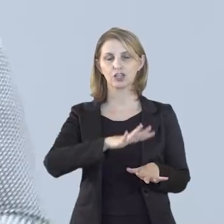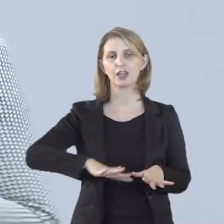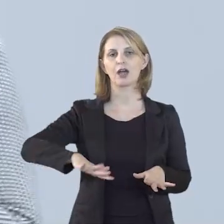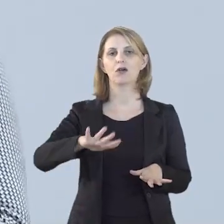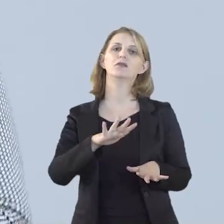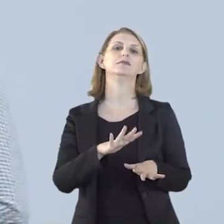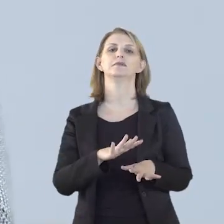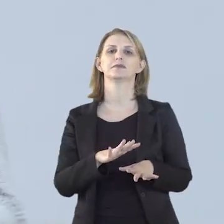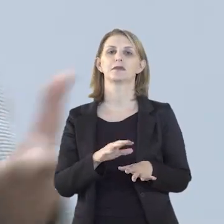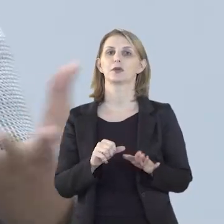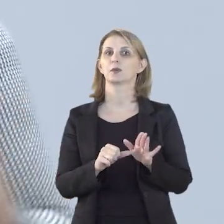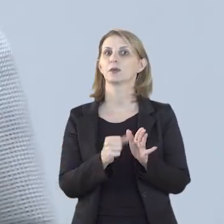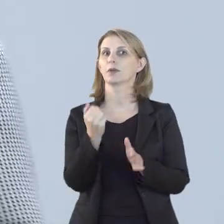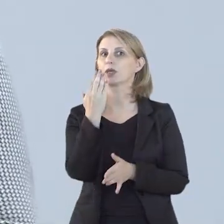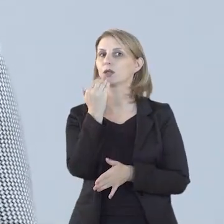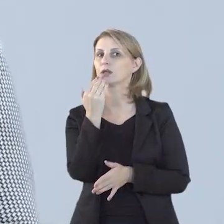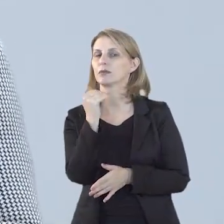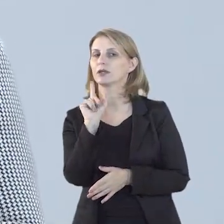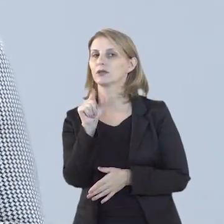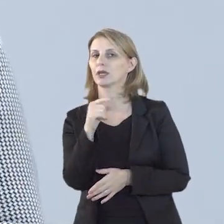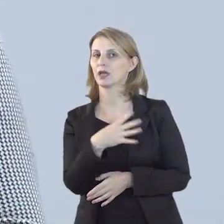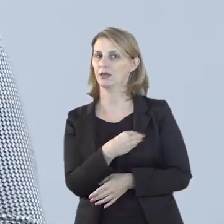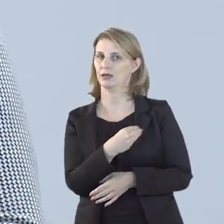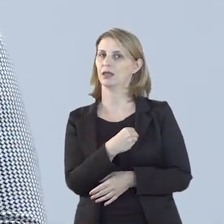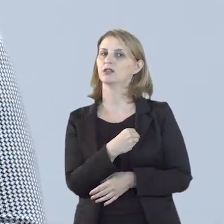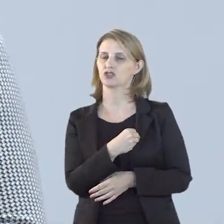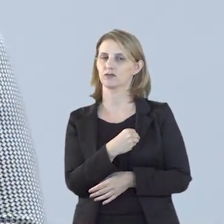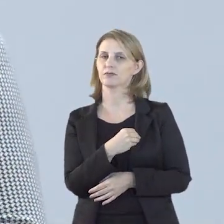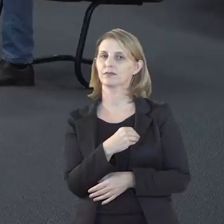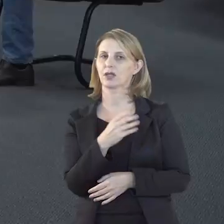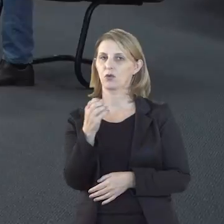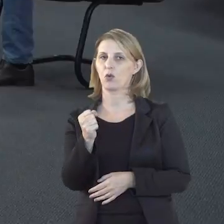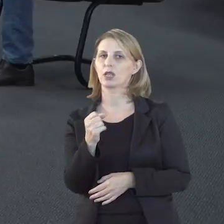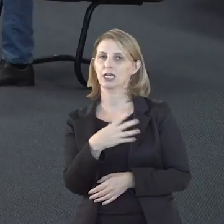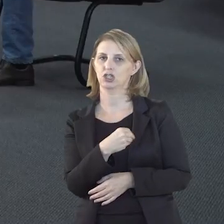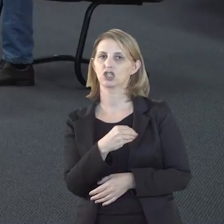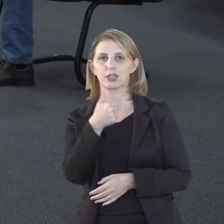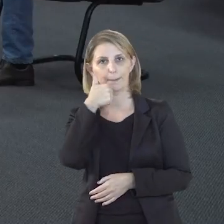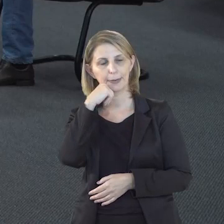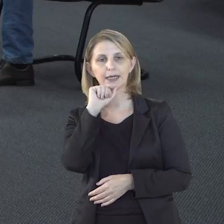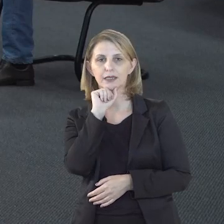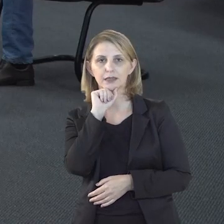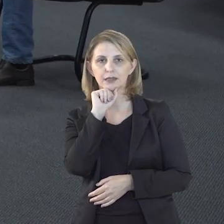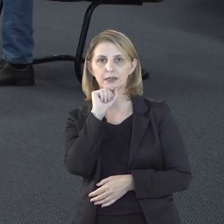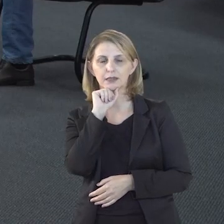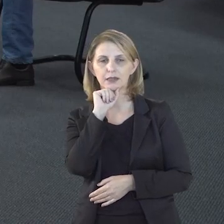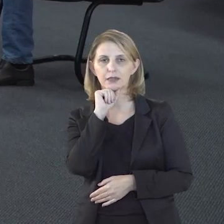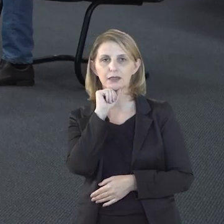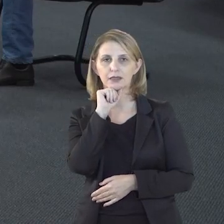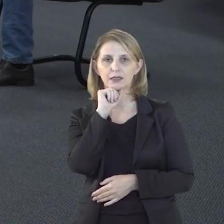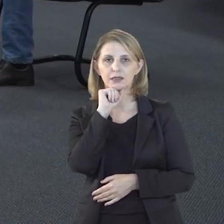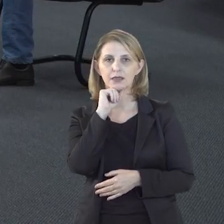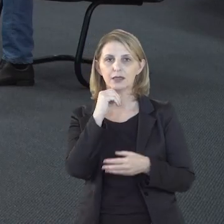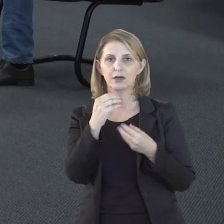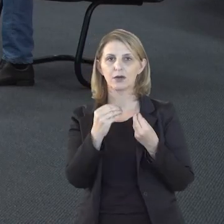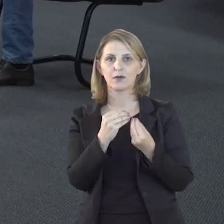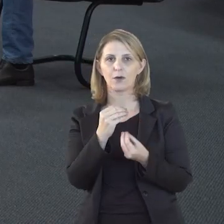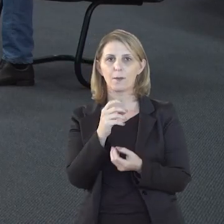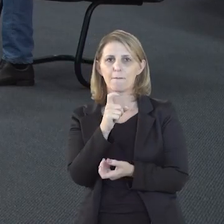nós humanos, na realidade, né, os mamíferos em geral, o primeiro alimento que nós temos é o leite materno,